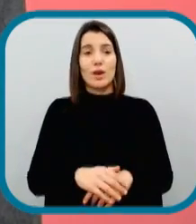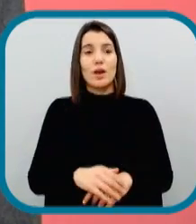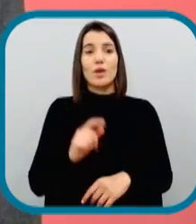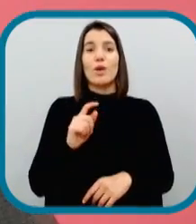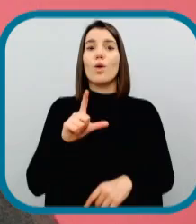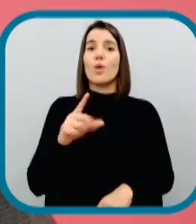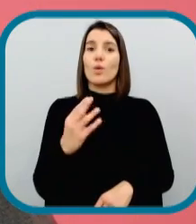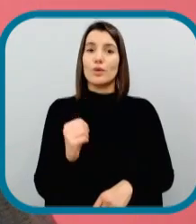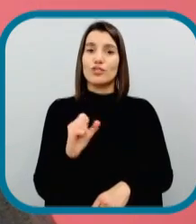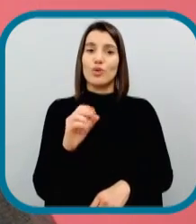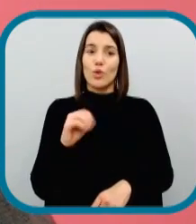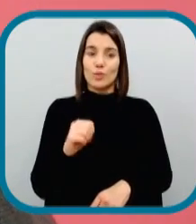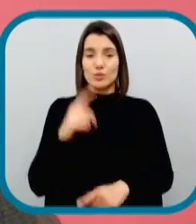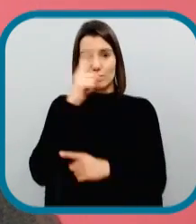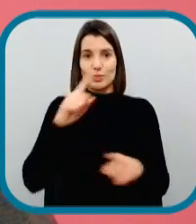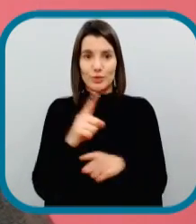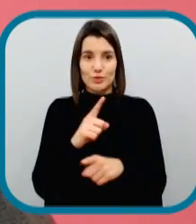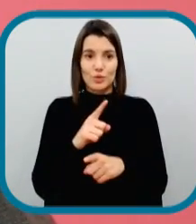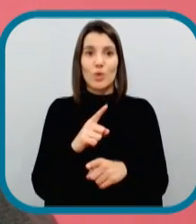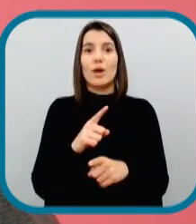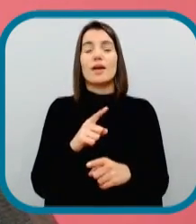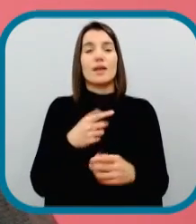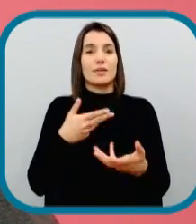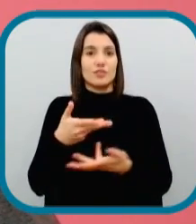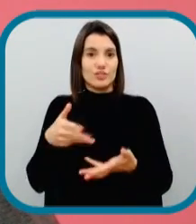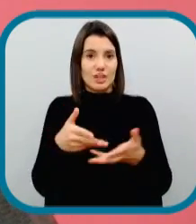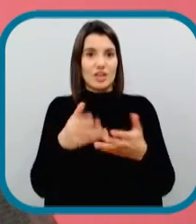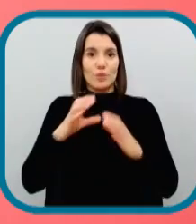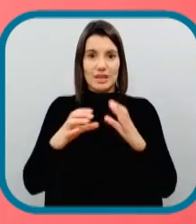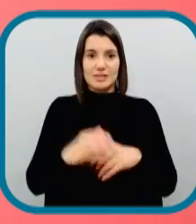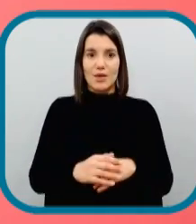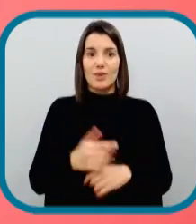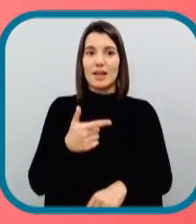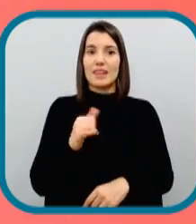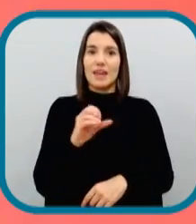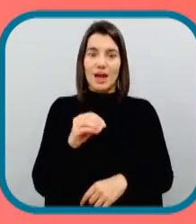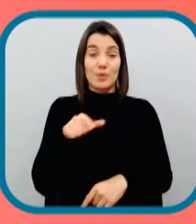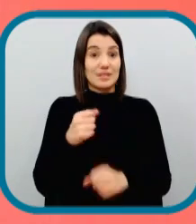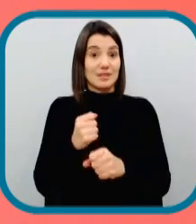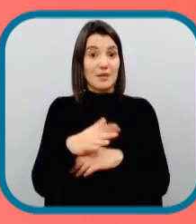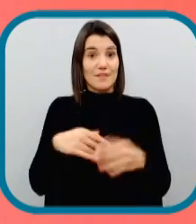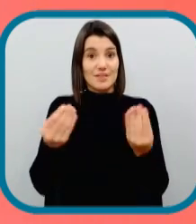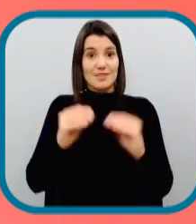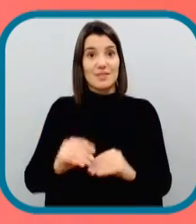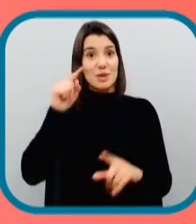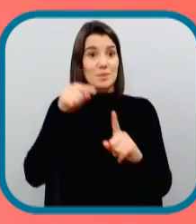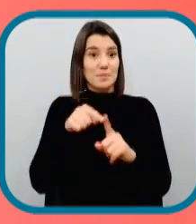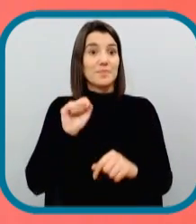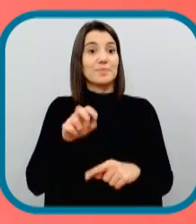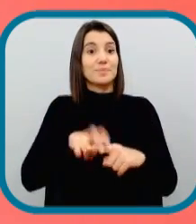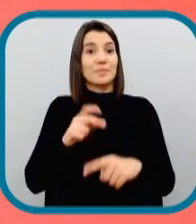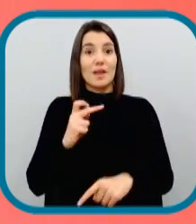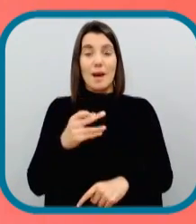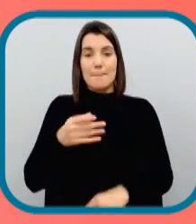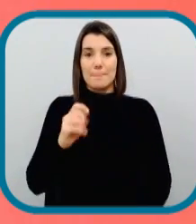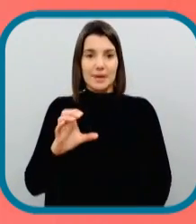Luís Gomes, sou professor da cadeira de Ateliê de Planeamento Estratégico de Comunicação. Sou o Tiago Graça, este trabalho foi realizado no intuito